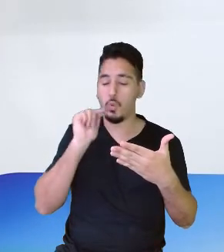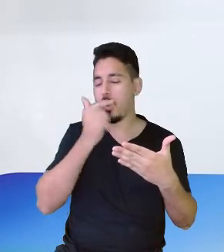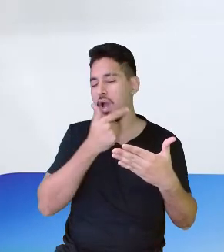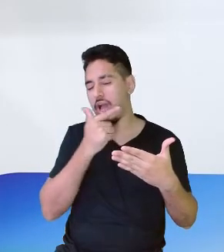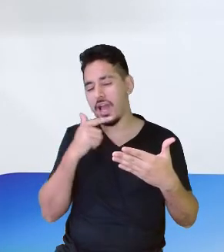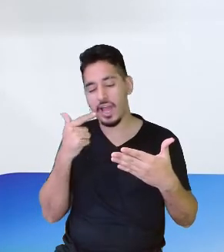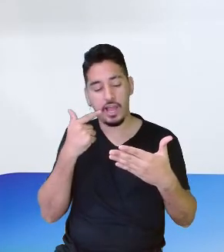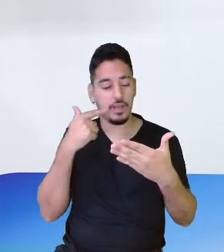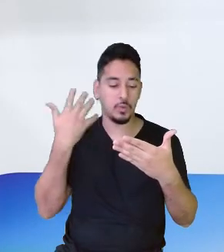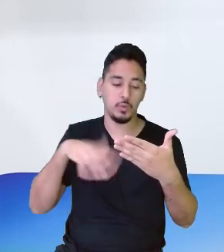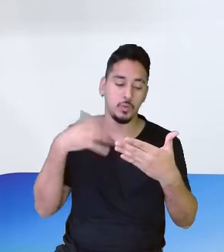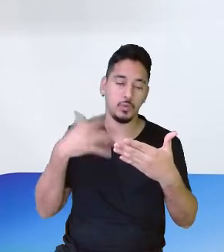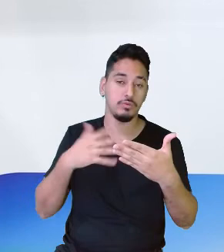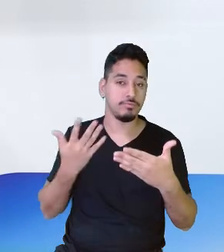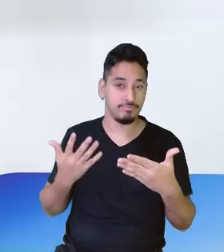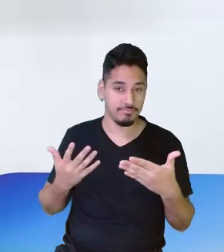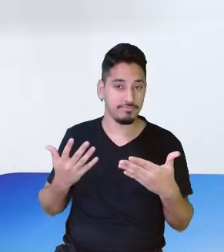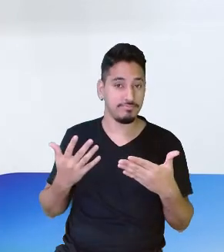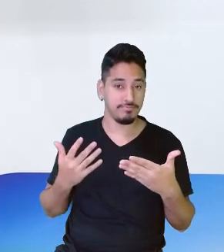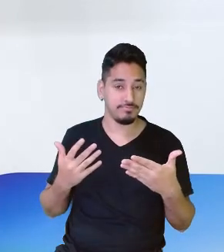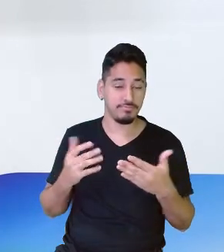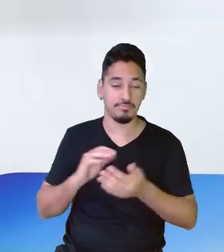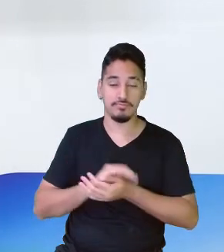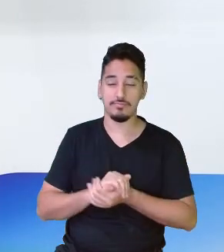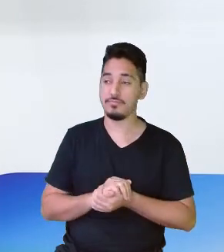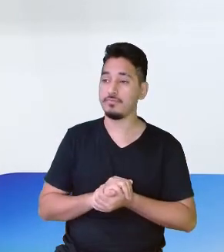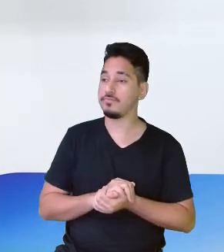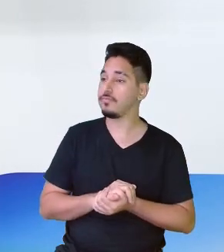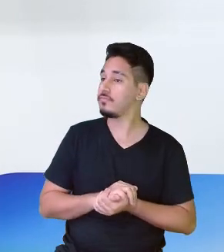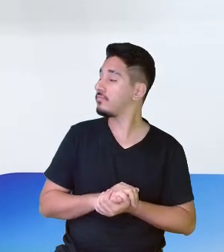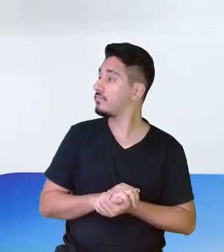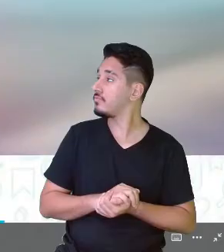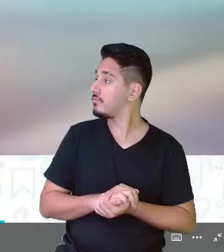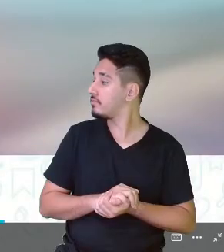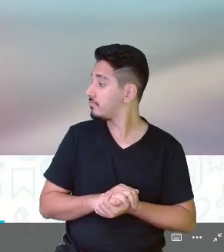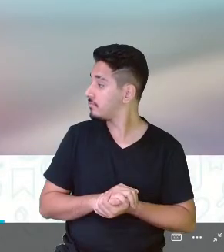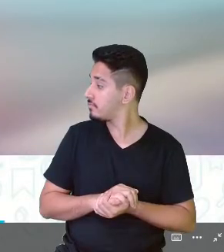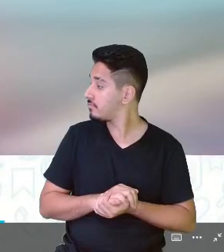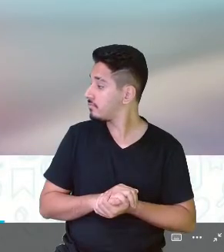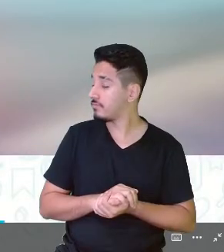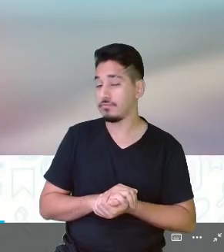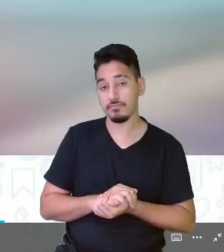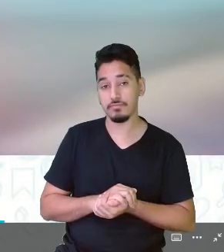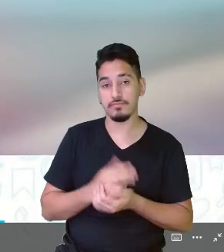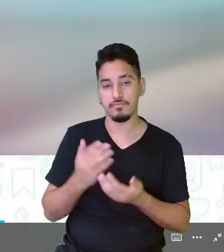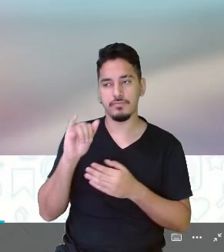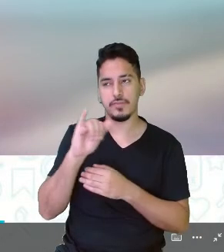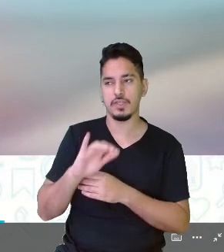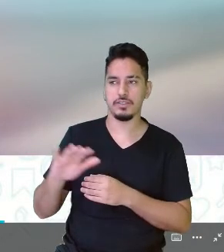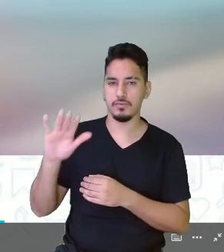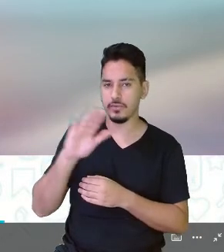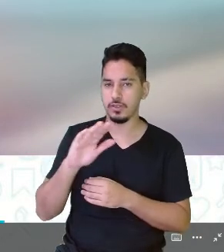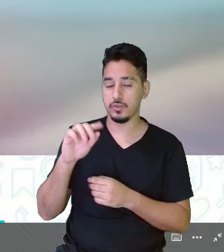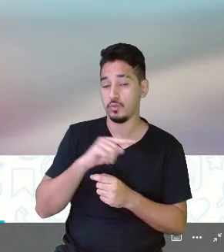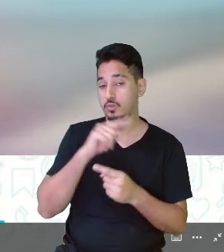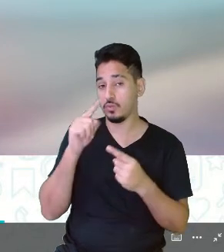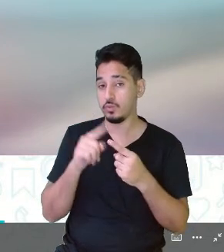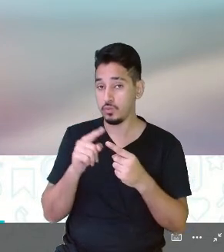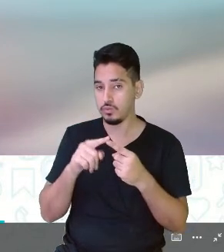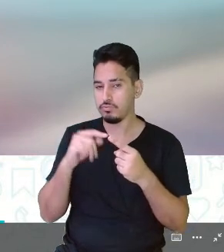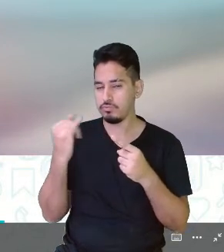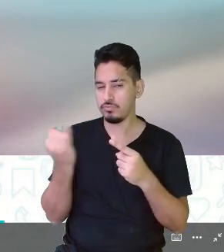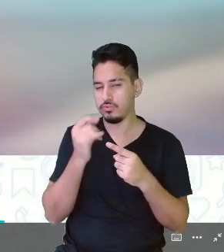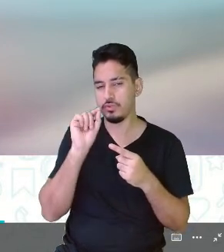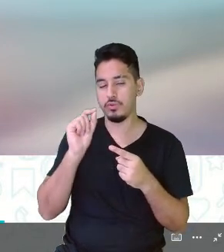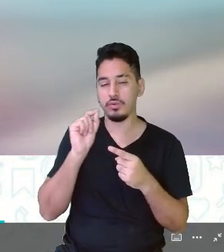ser sintético, mas memorável, fazendo você rir. E aí, além das imagens, um outro ponto importante é